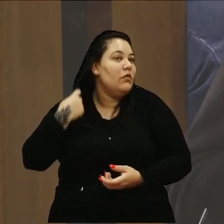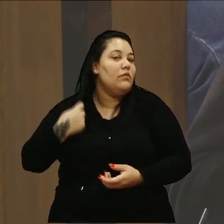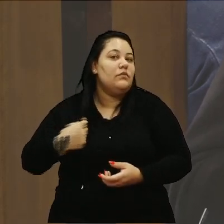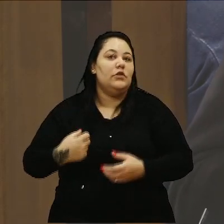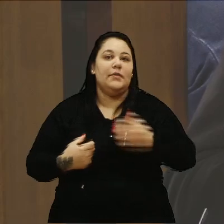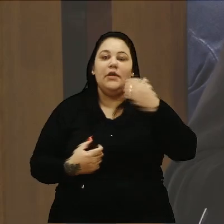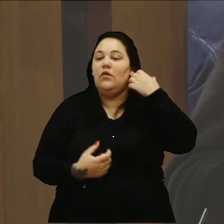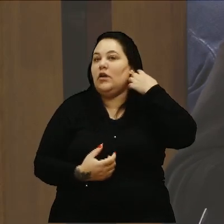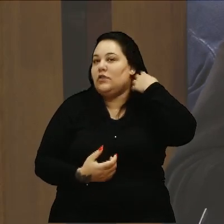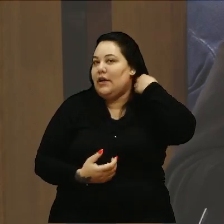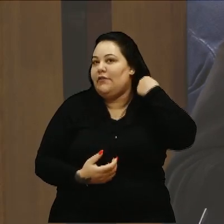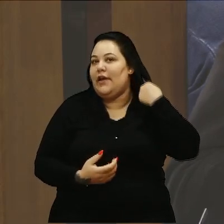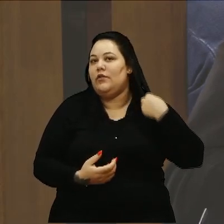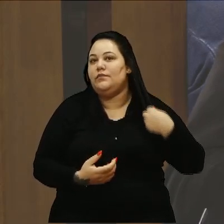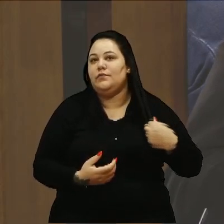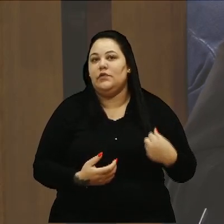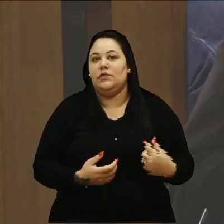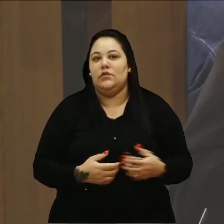Está aqui.